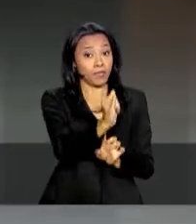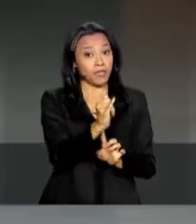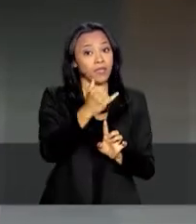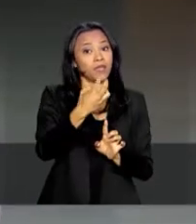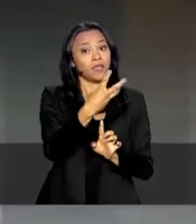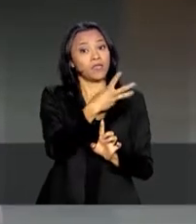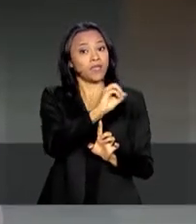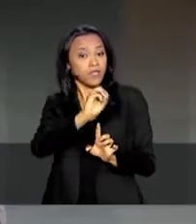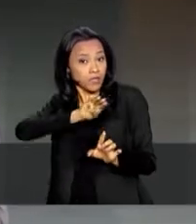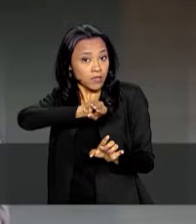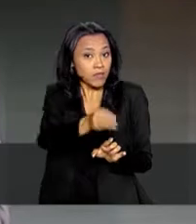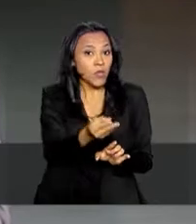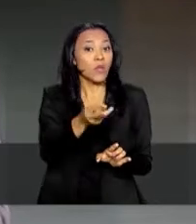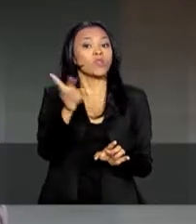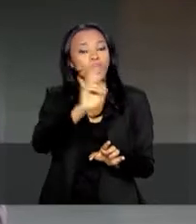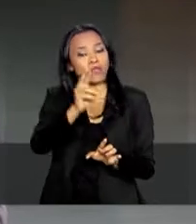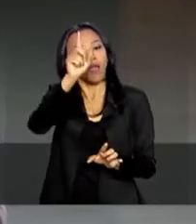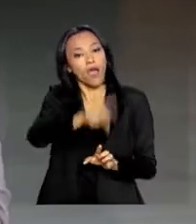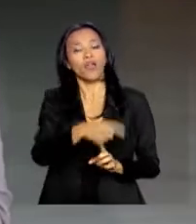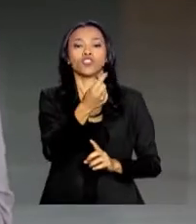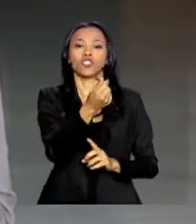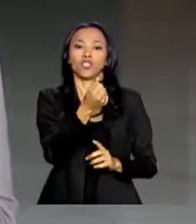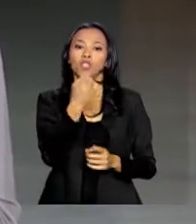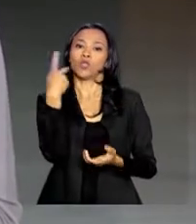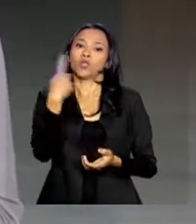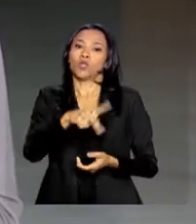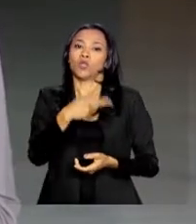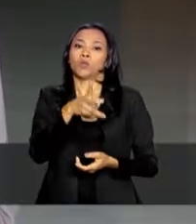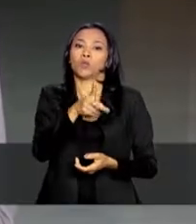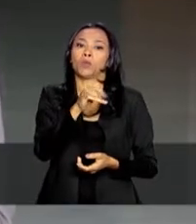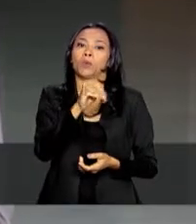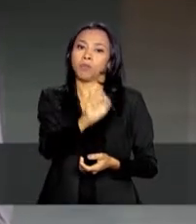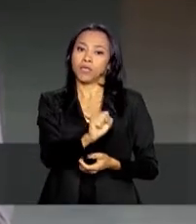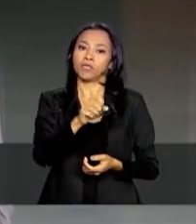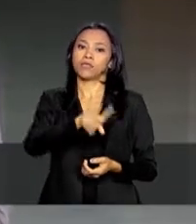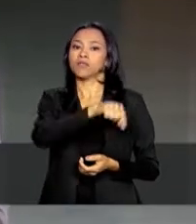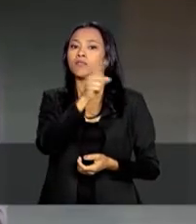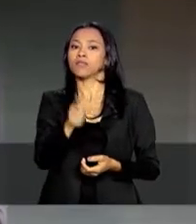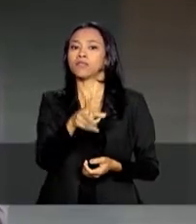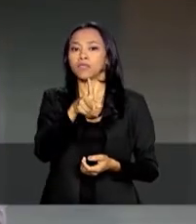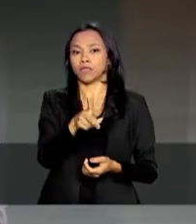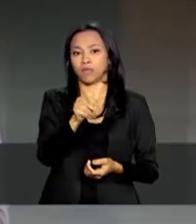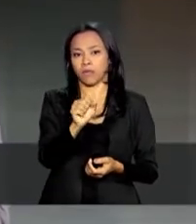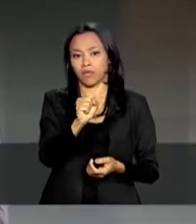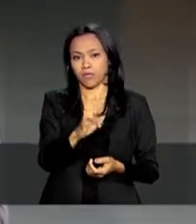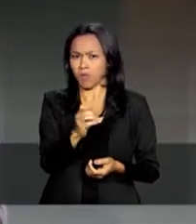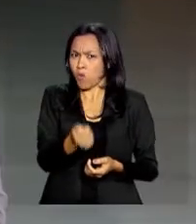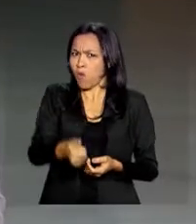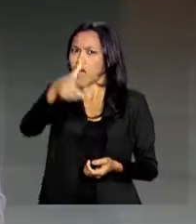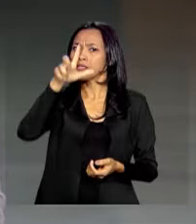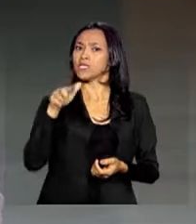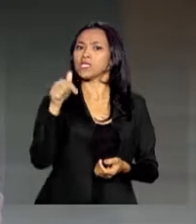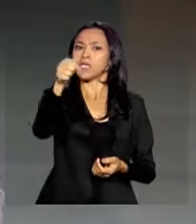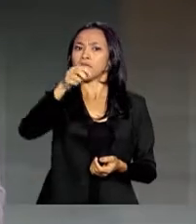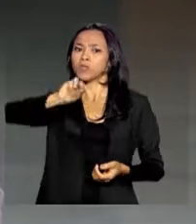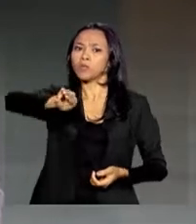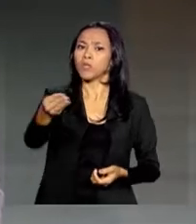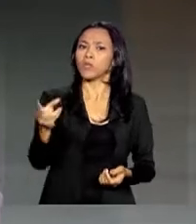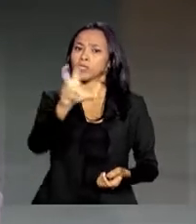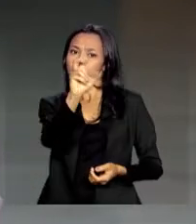300 milhões de reais em recursos do pis pasep já foram pagos há quase sete milhões e meio de pessoas